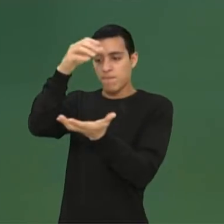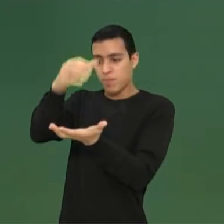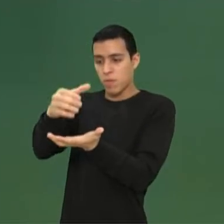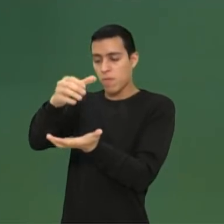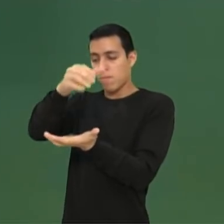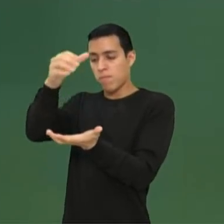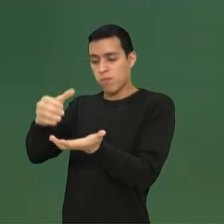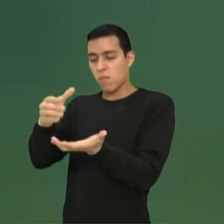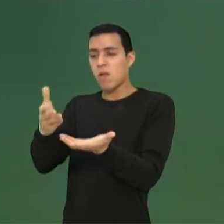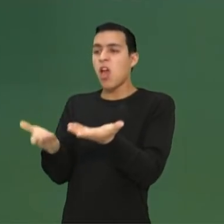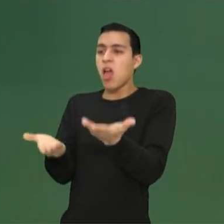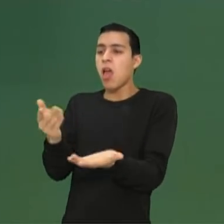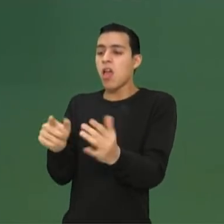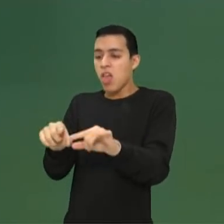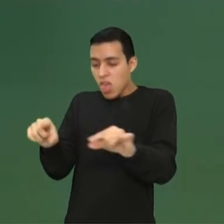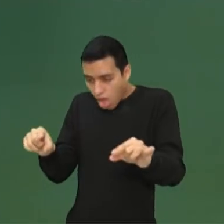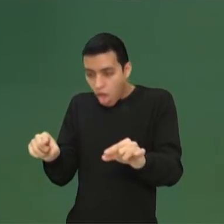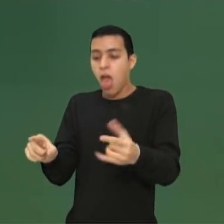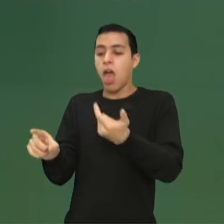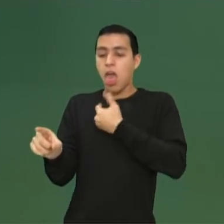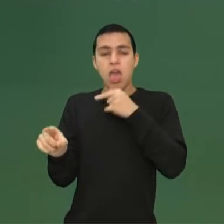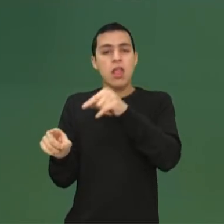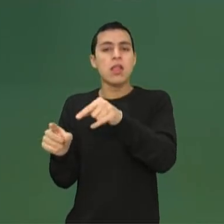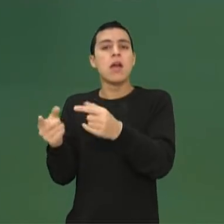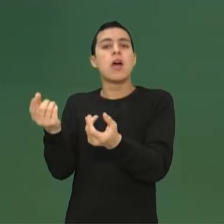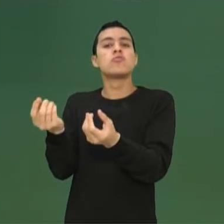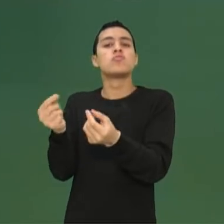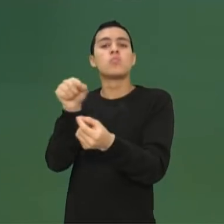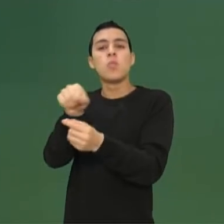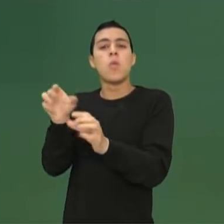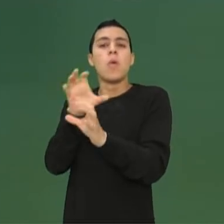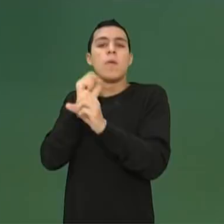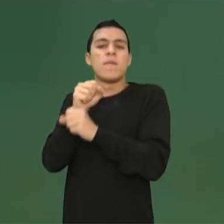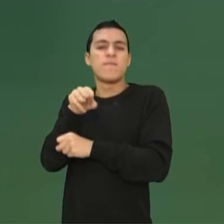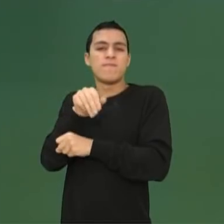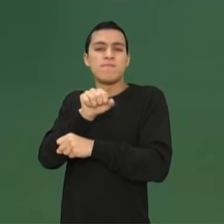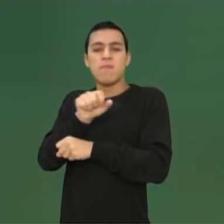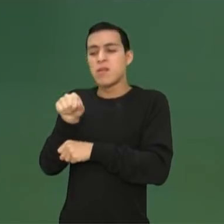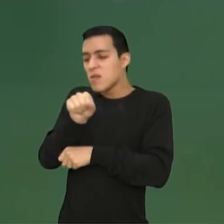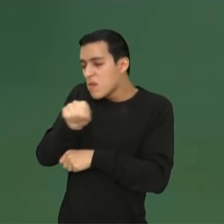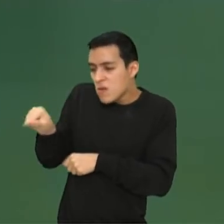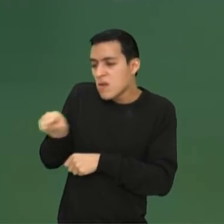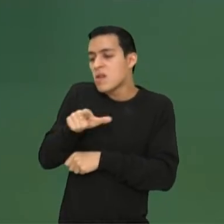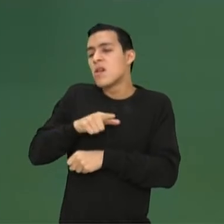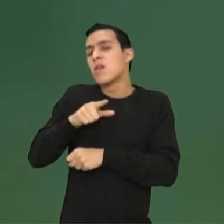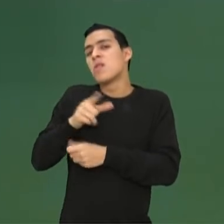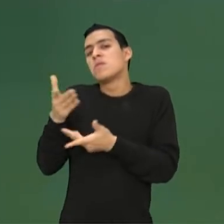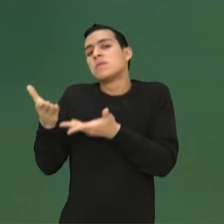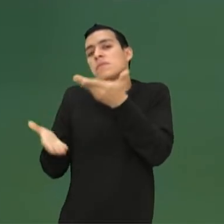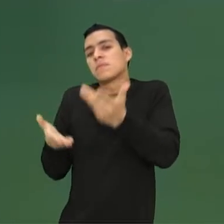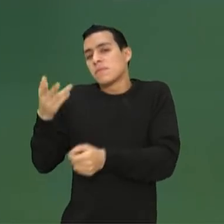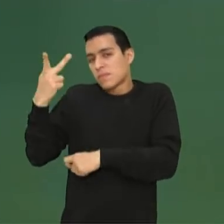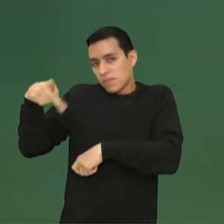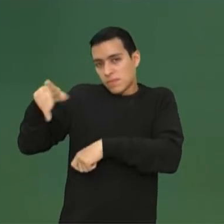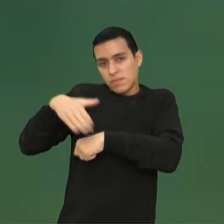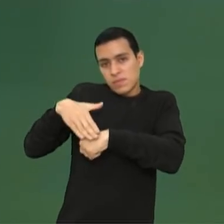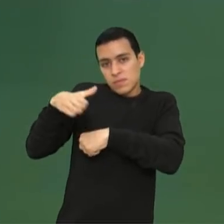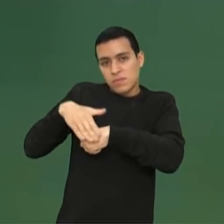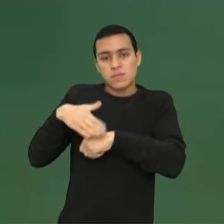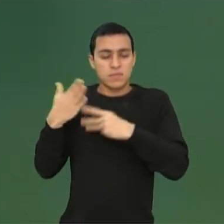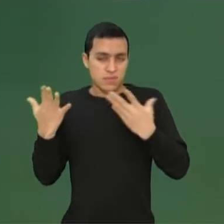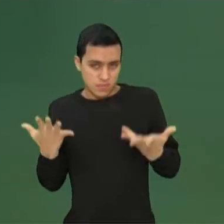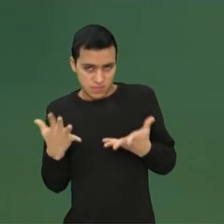essa balança vai registrar a sua massa. Ou seja, do que é feita essas maçãs? Quanto ela tem na